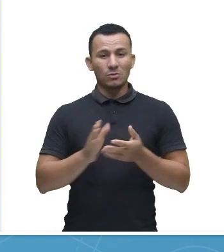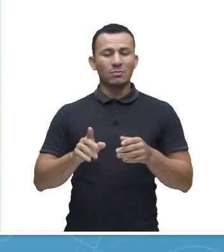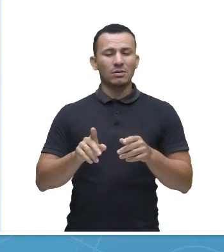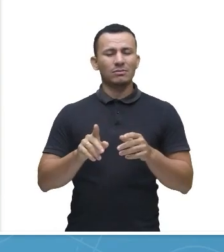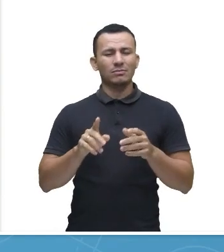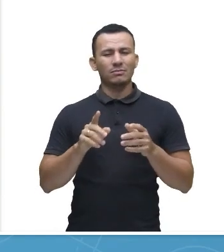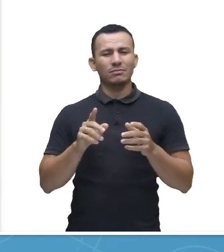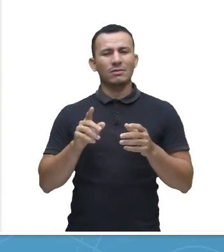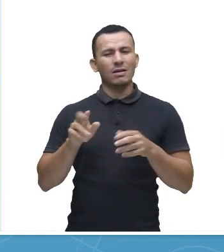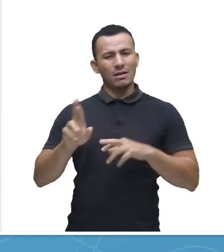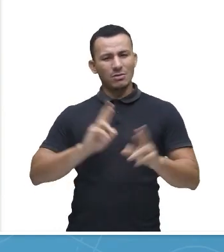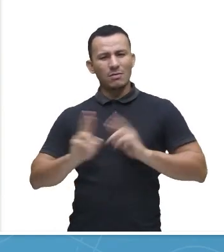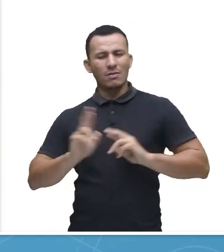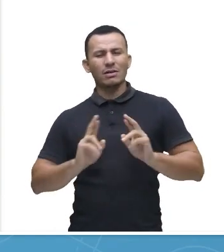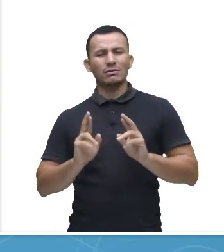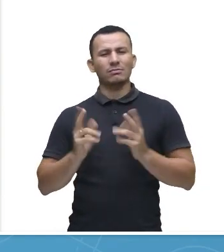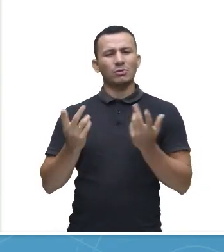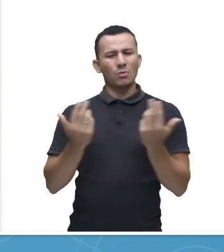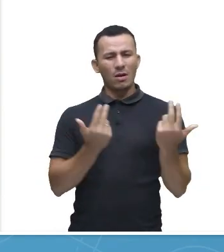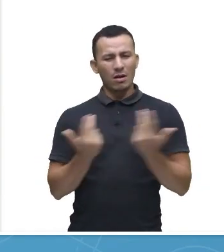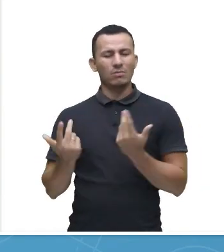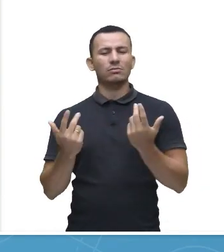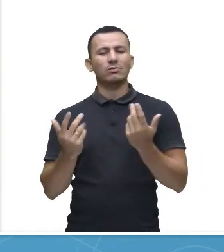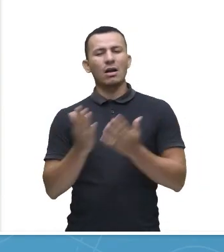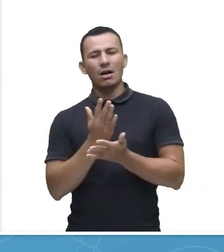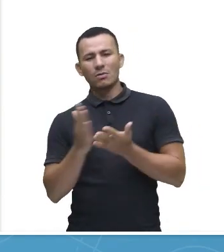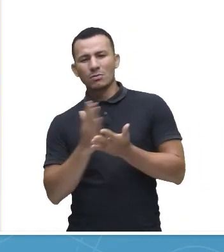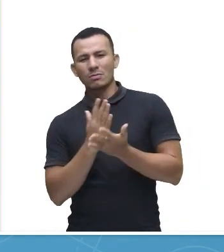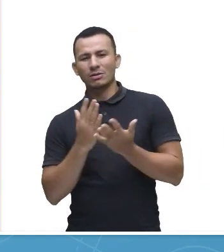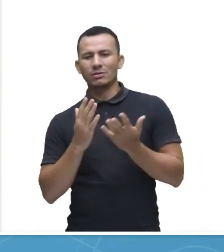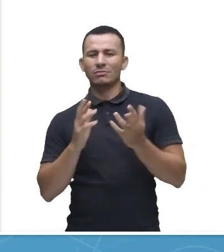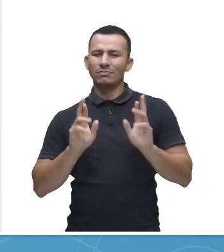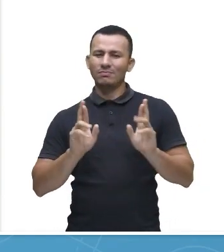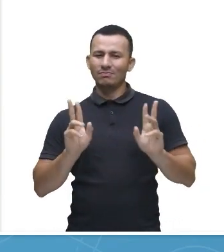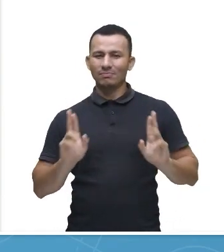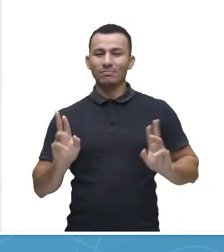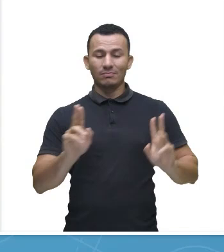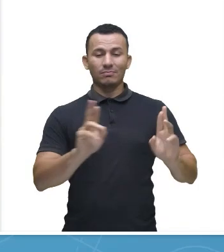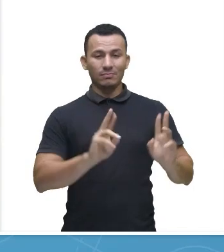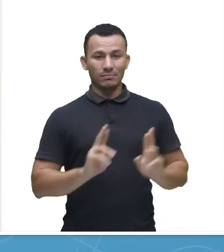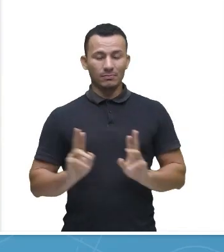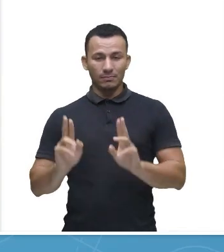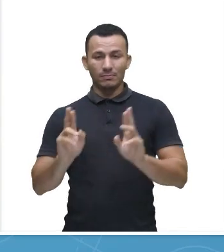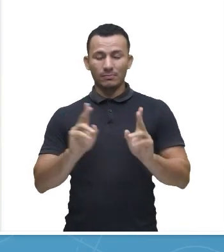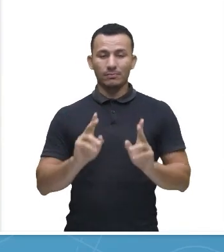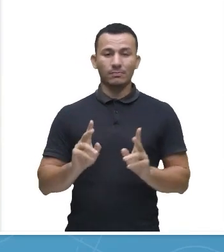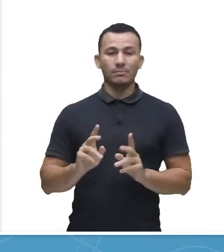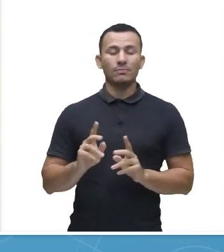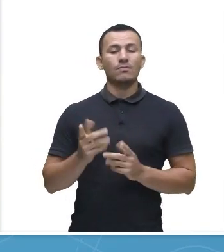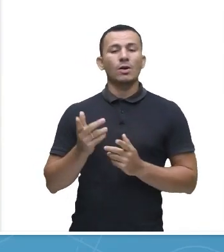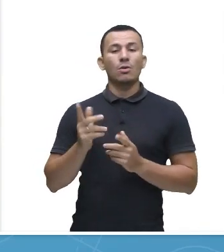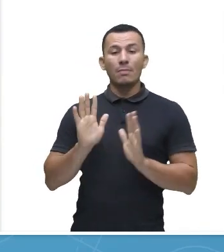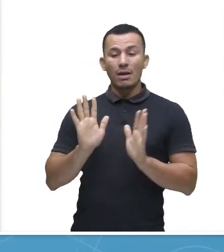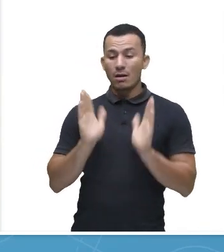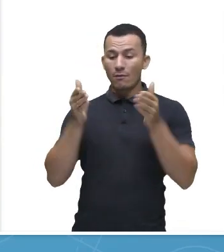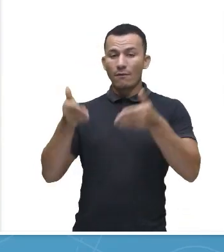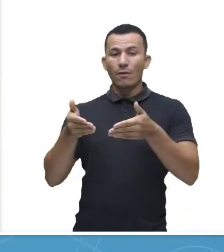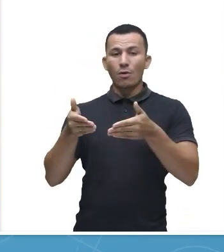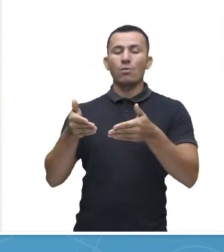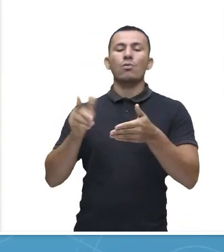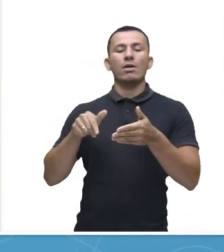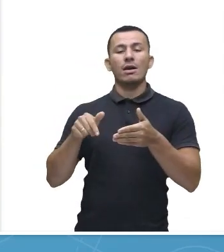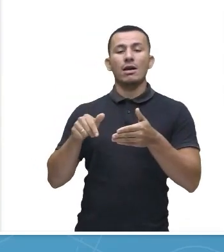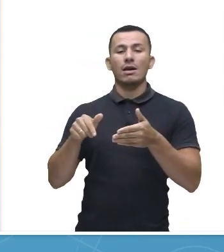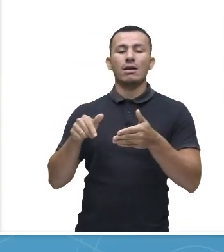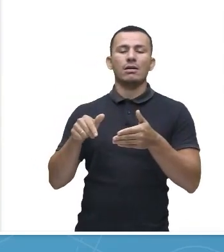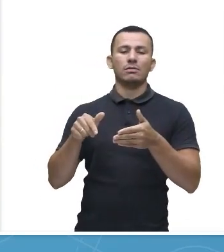muito parecidas, outras diferentes. Ainda tem gente que está utilizando o chat para outras conversas. Vamos tentar manter o foco aqui na